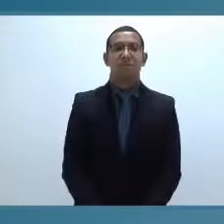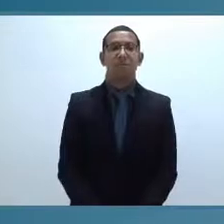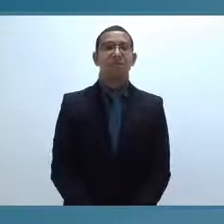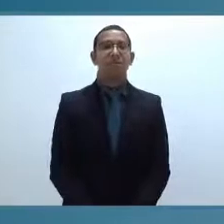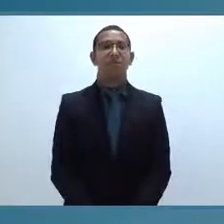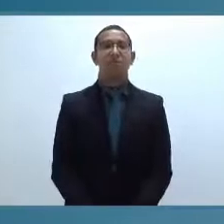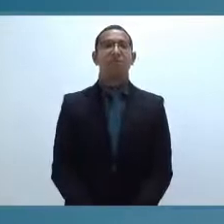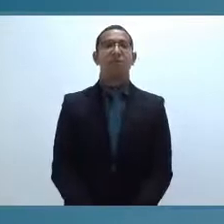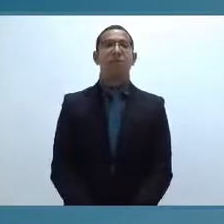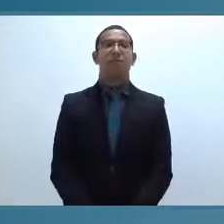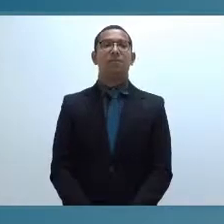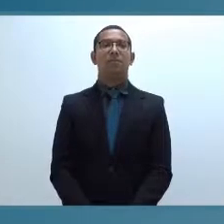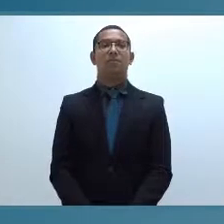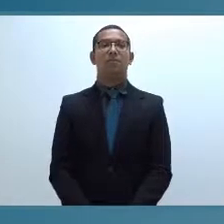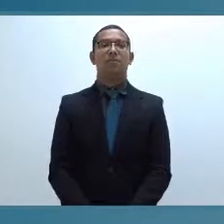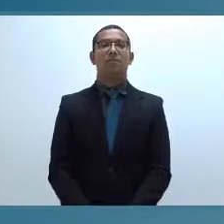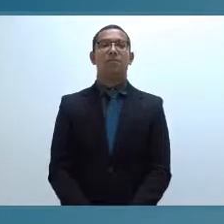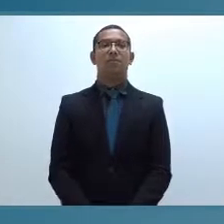pretensão formulada.